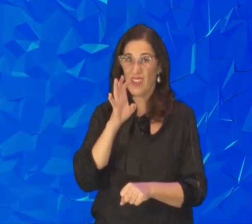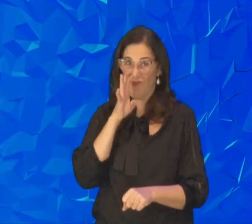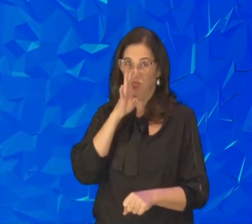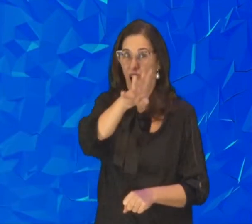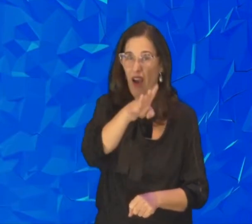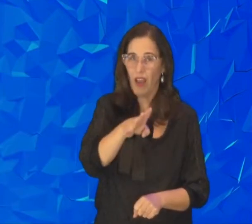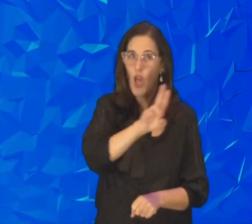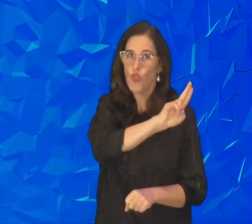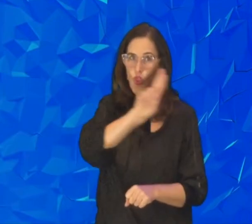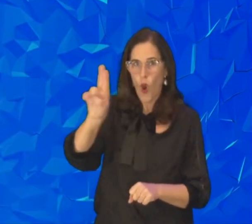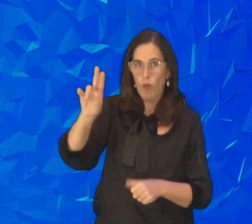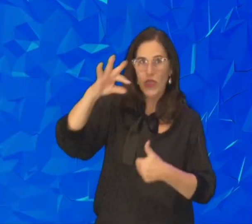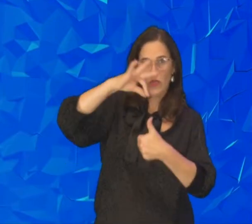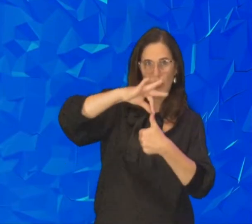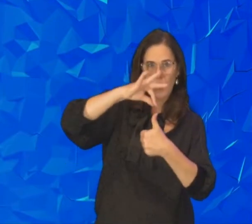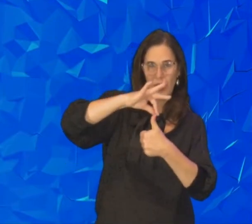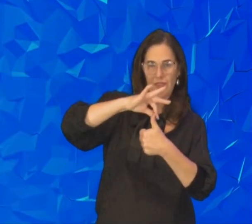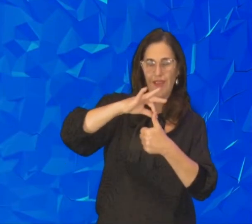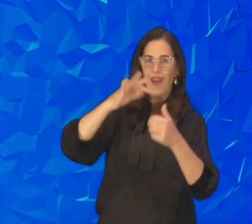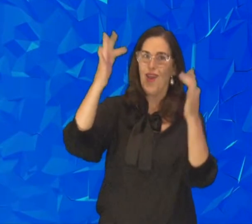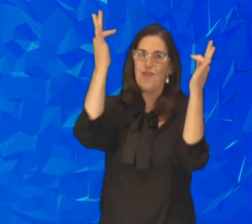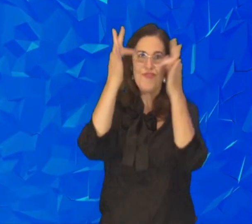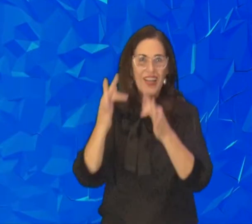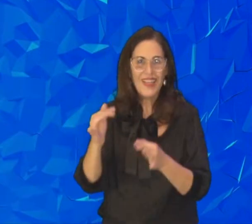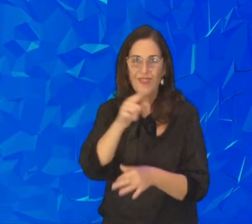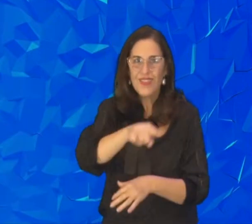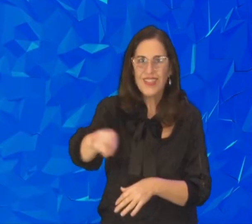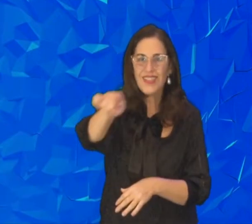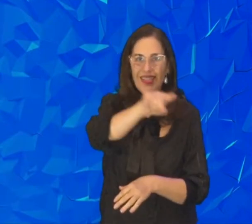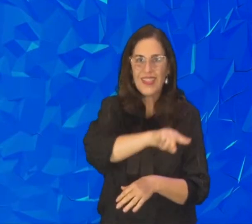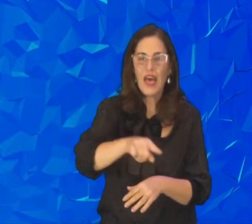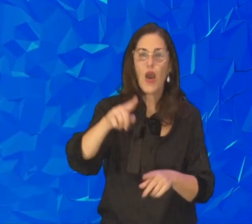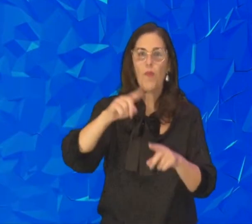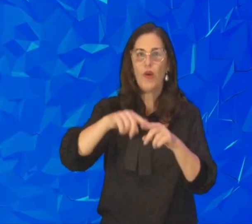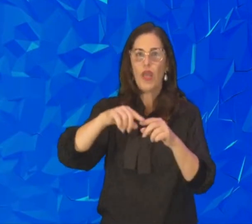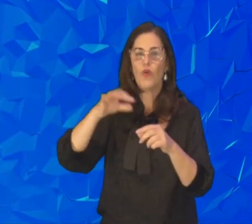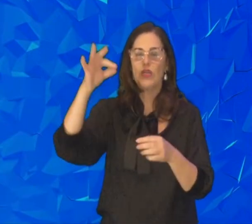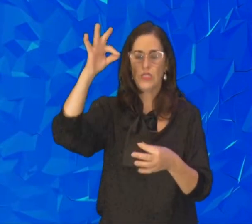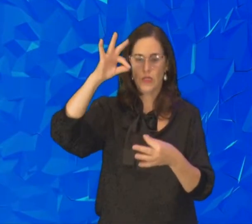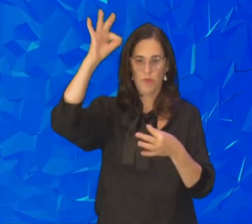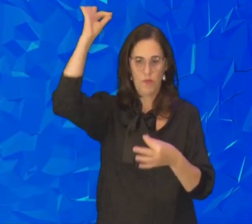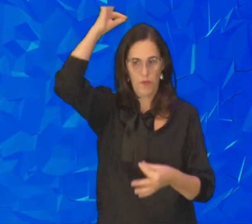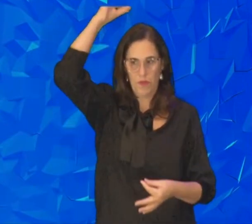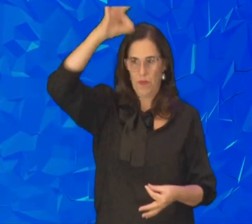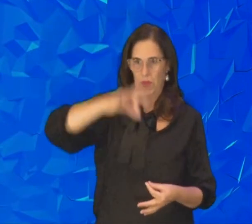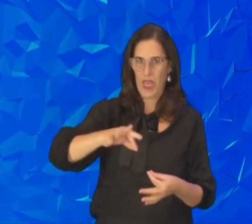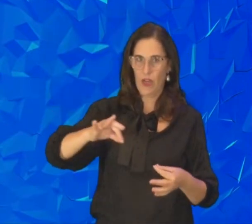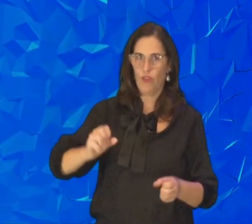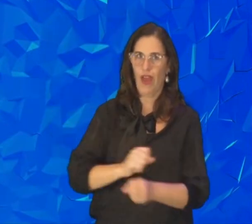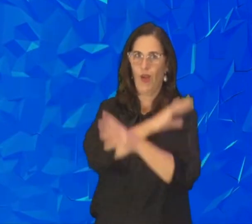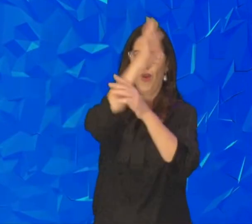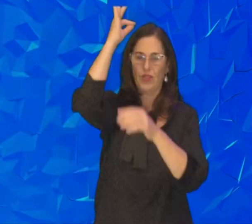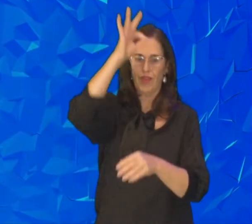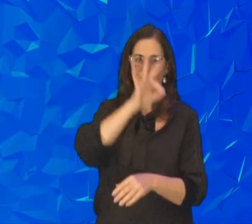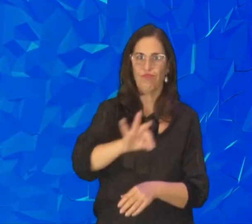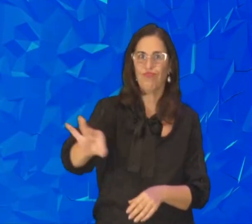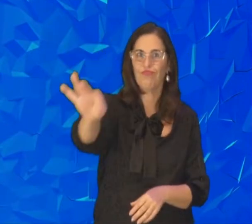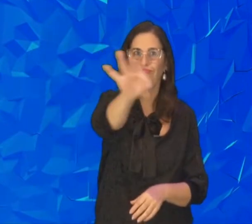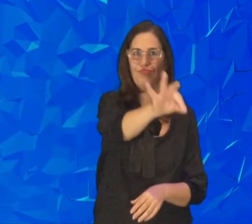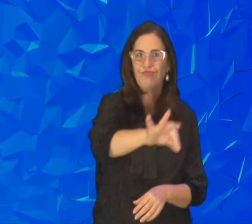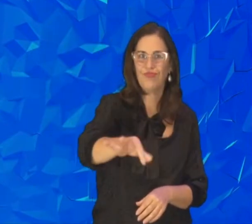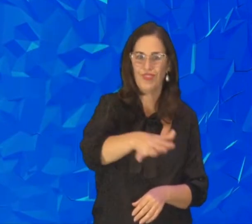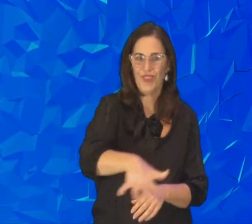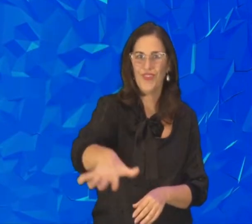causa do nome de Cristo, felizes são vocês, pois o Espírito da glória, o Espírito de Deus repousa sobre vocês.